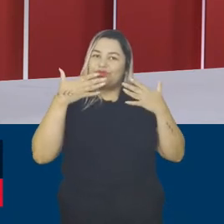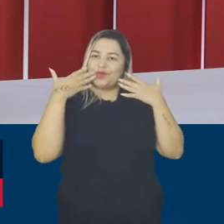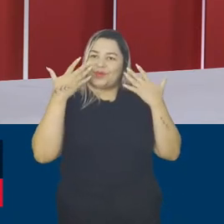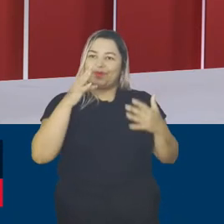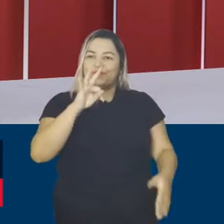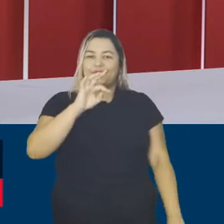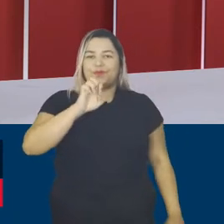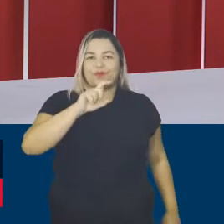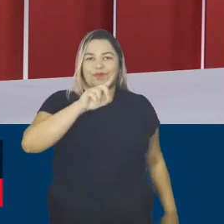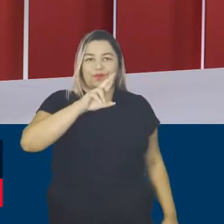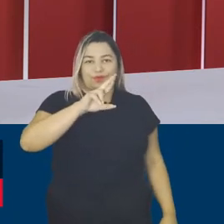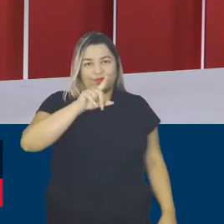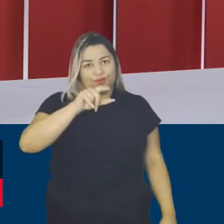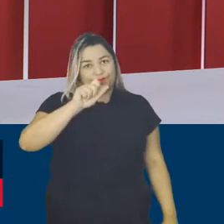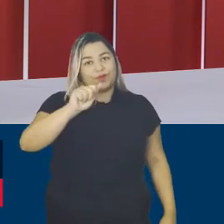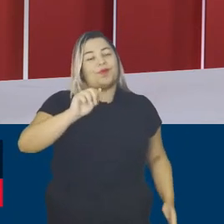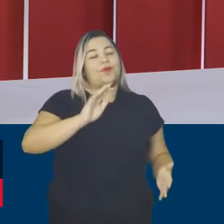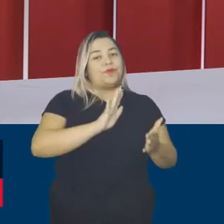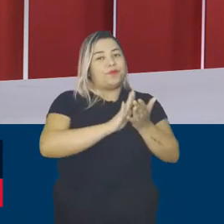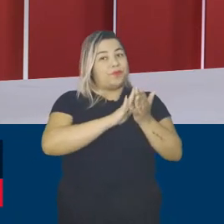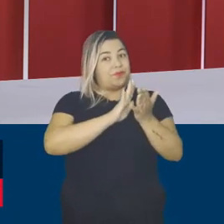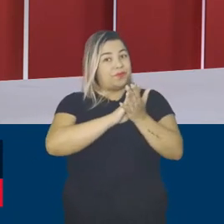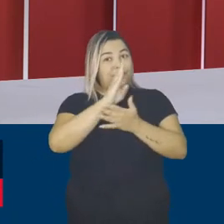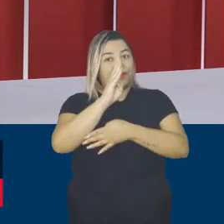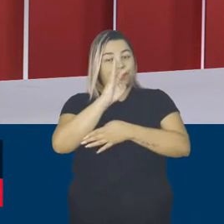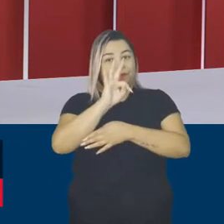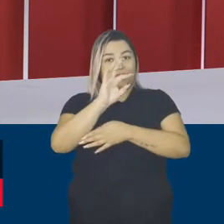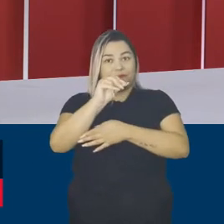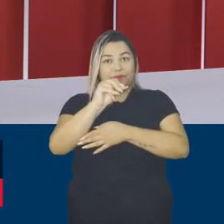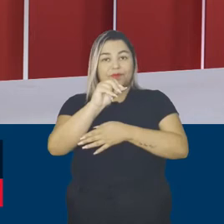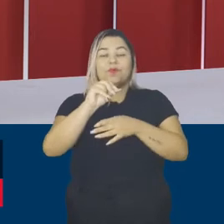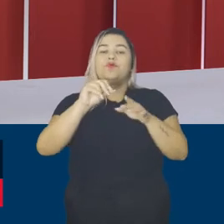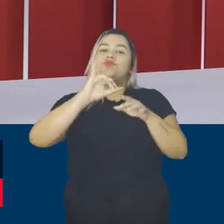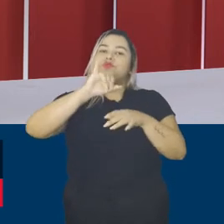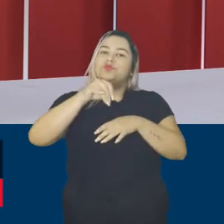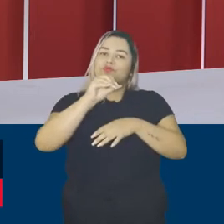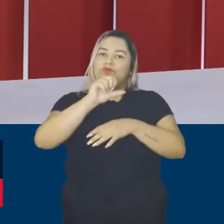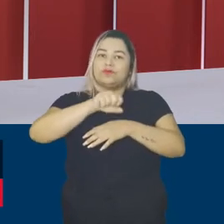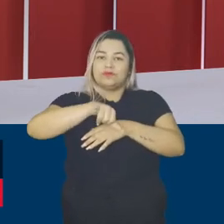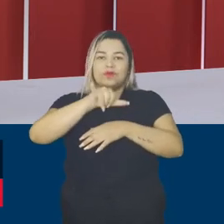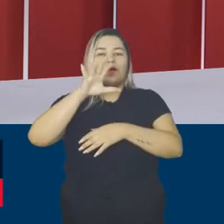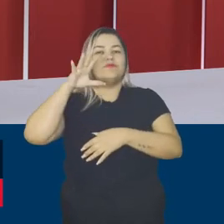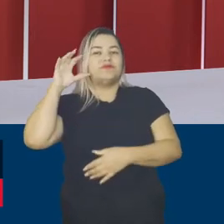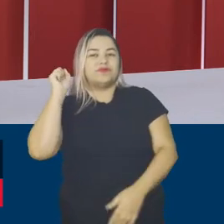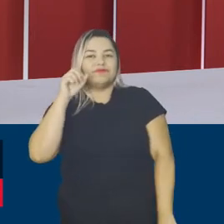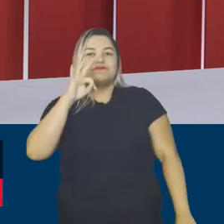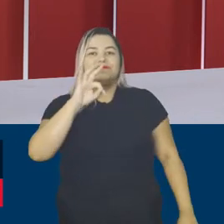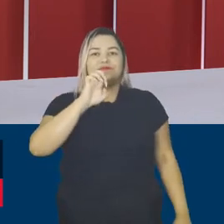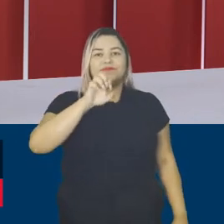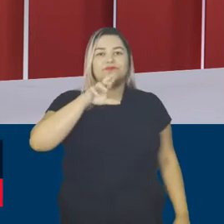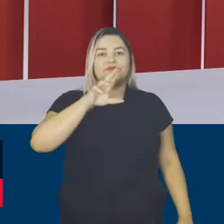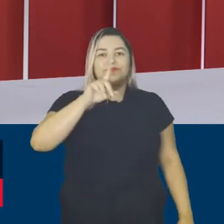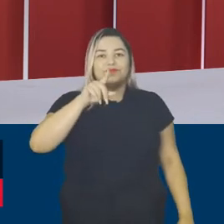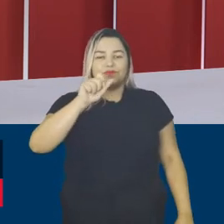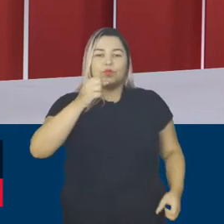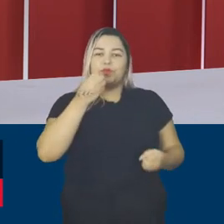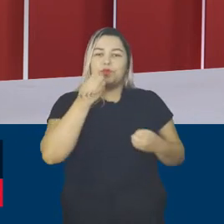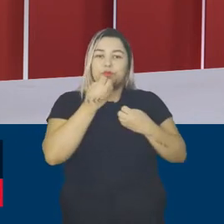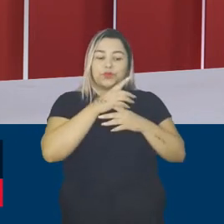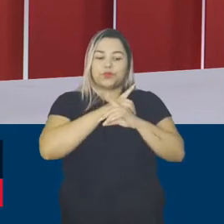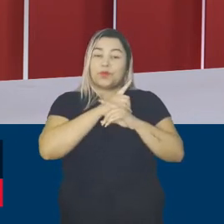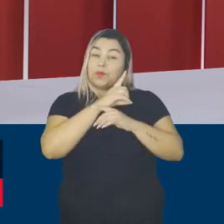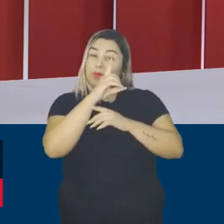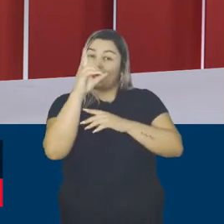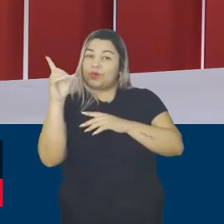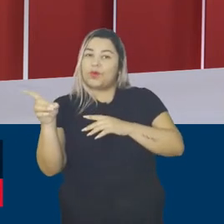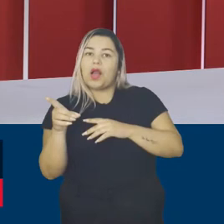jornal. Alberto Quirone te parabeniza também. É, Josi Gomes, que maravilha ouvir a Tereza, bom dia a todos. Vicente Godo também te deixando